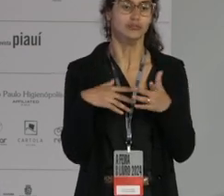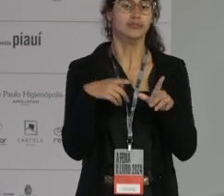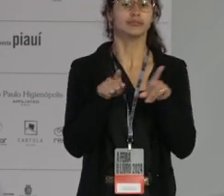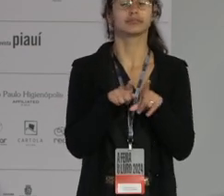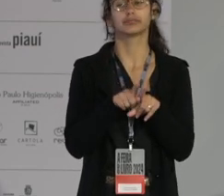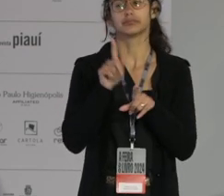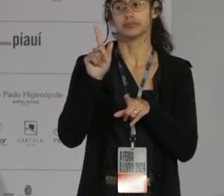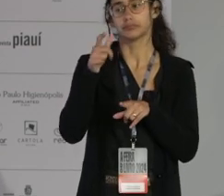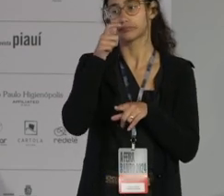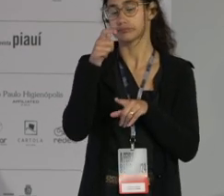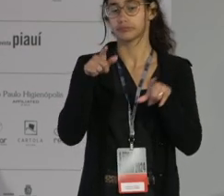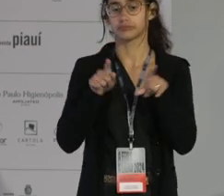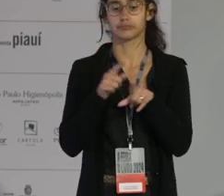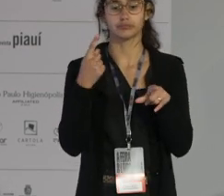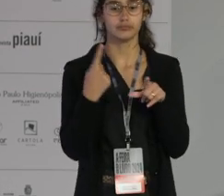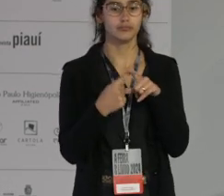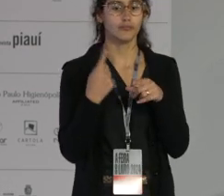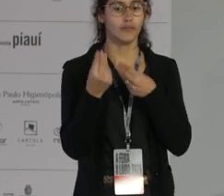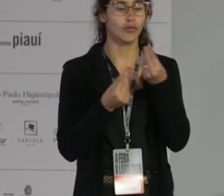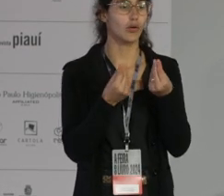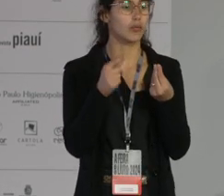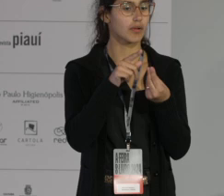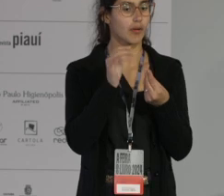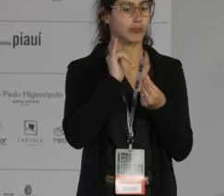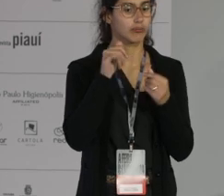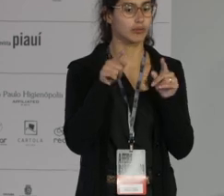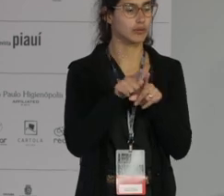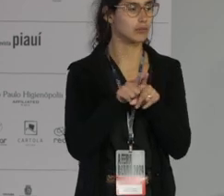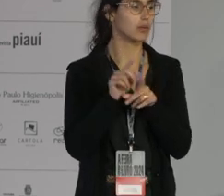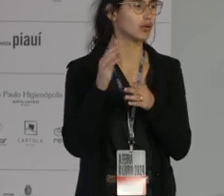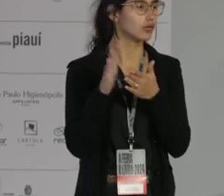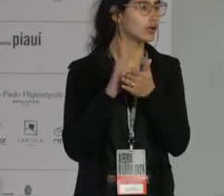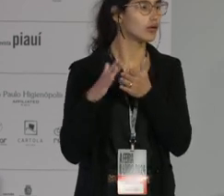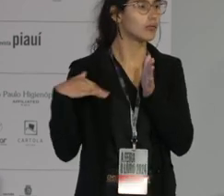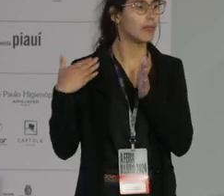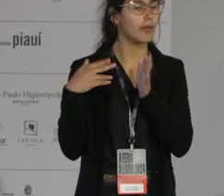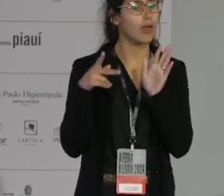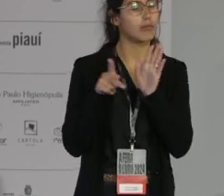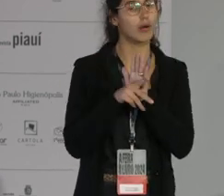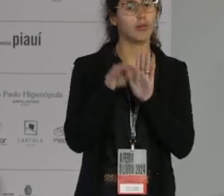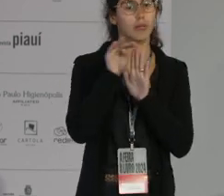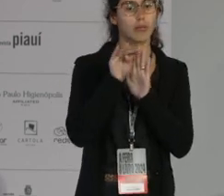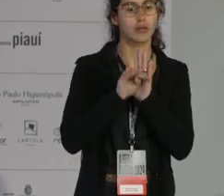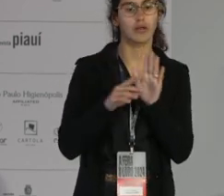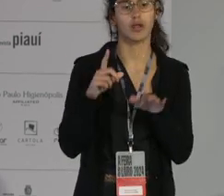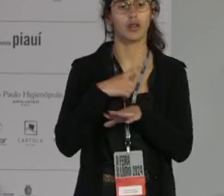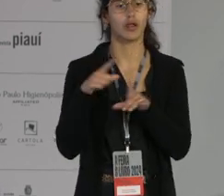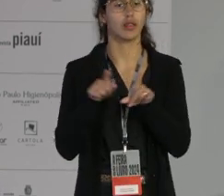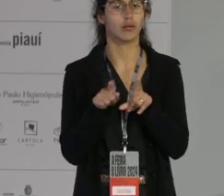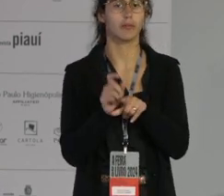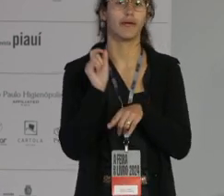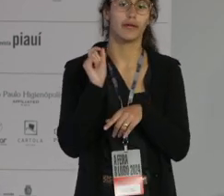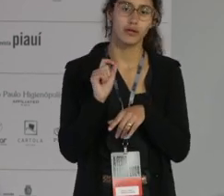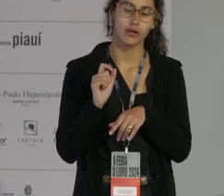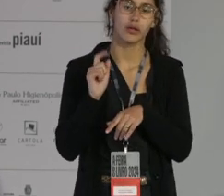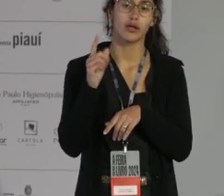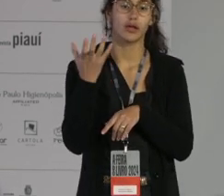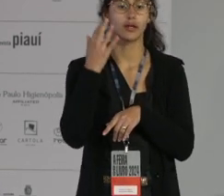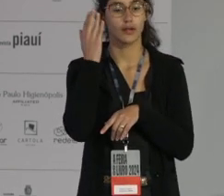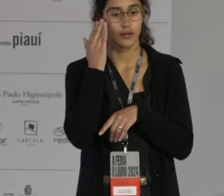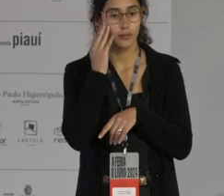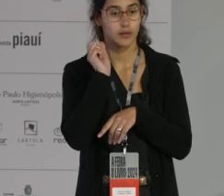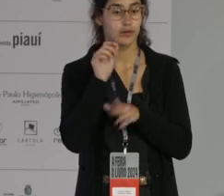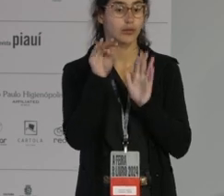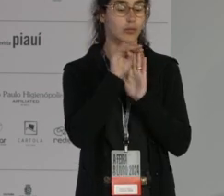também é interessante, porque, como você contou, Dorico, o livro passou por um processo. Né? E isso que eu queria saber, se